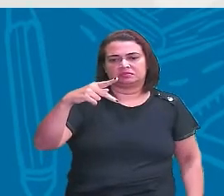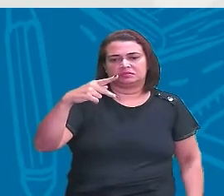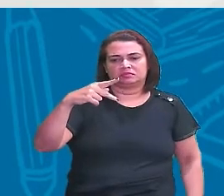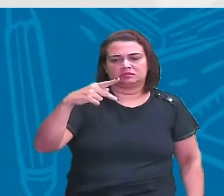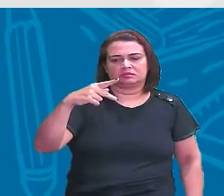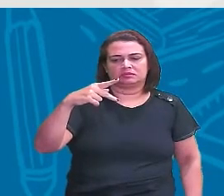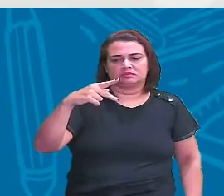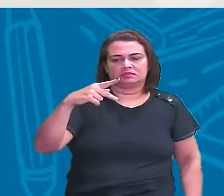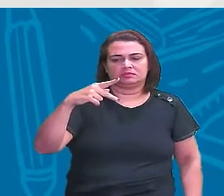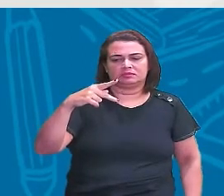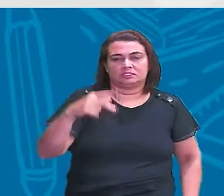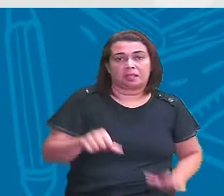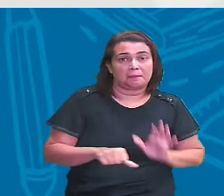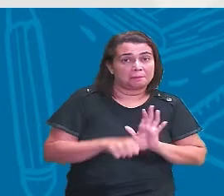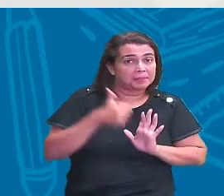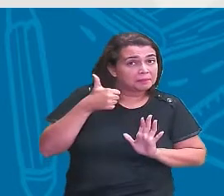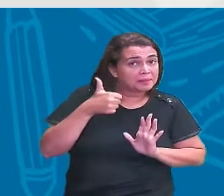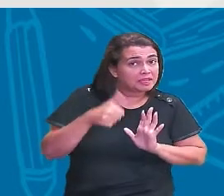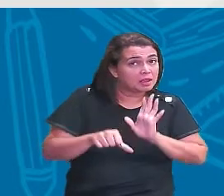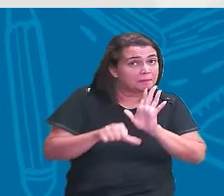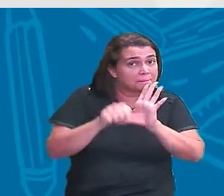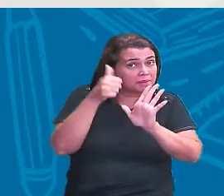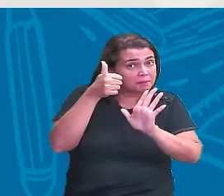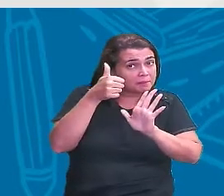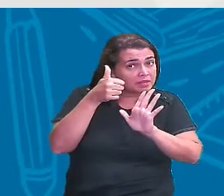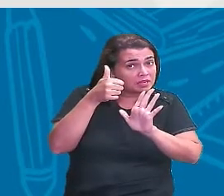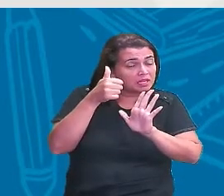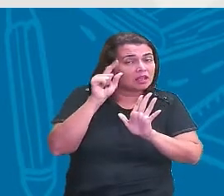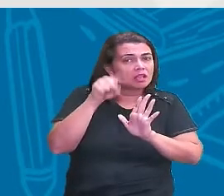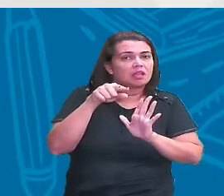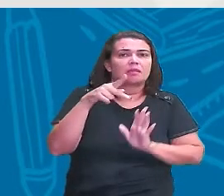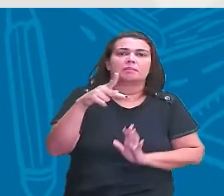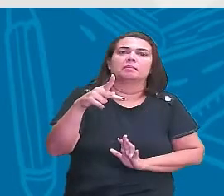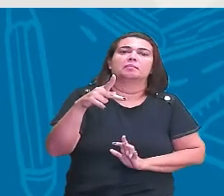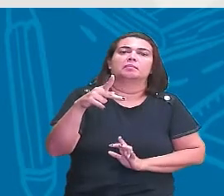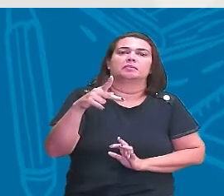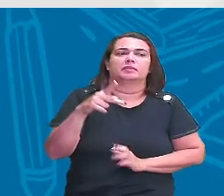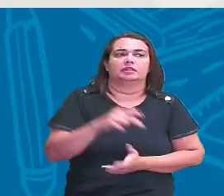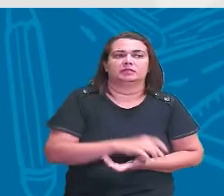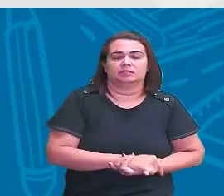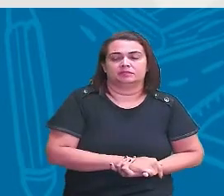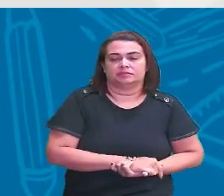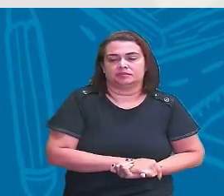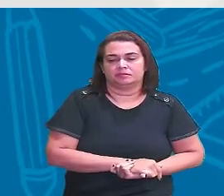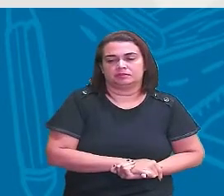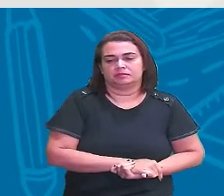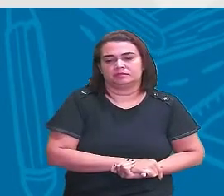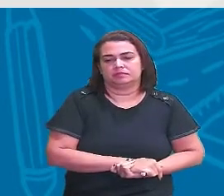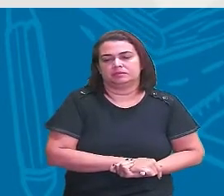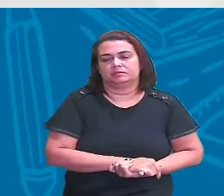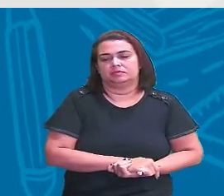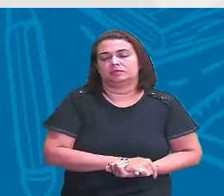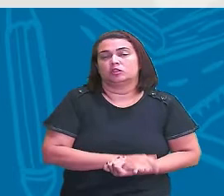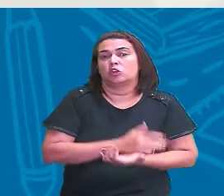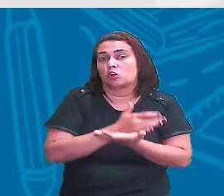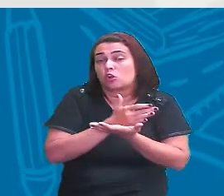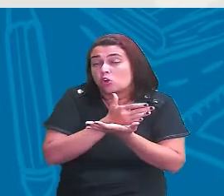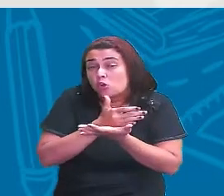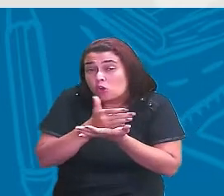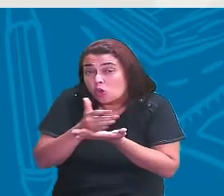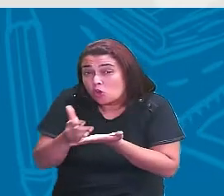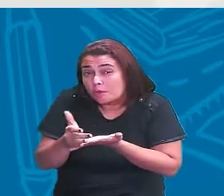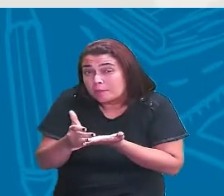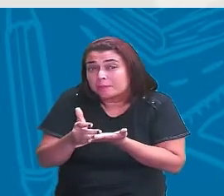P. A letrinha P aí do pão, né? É a primeira letra da palavra, é a letra inicial que a